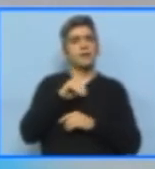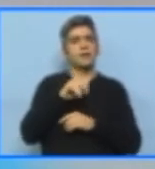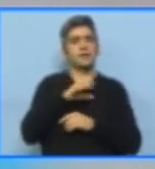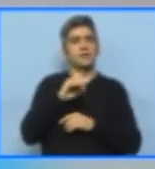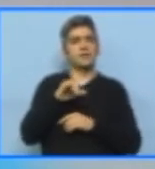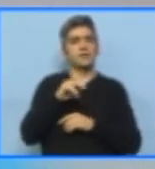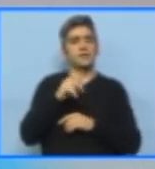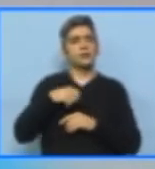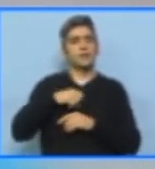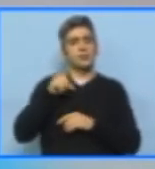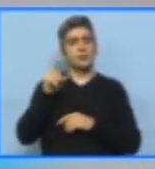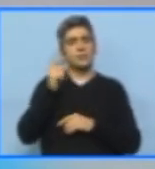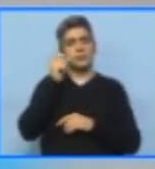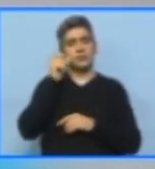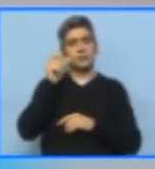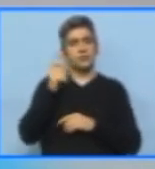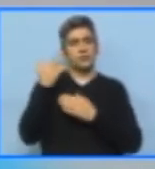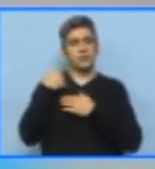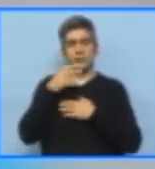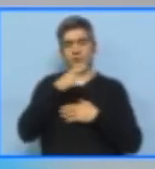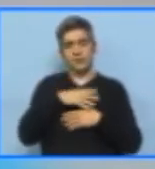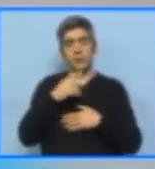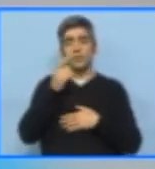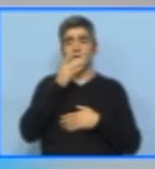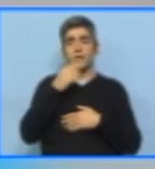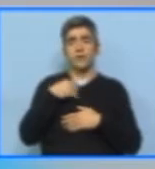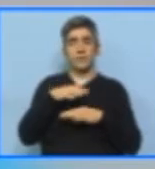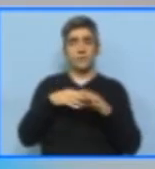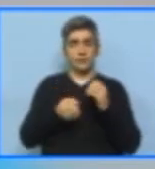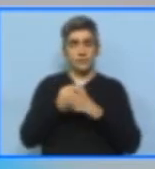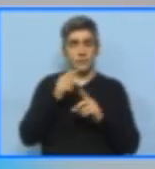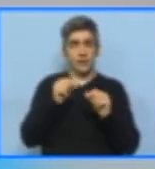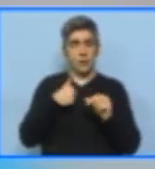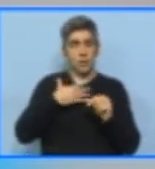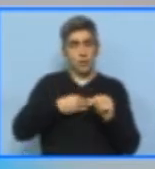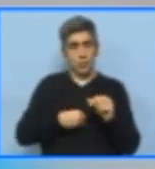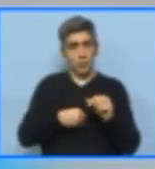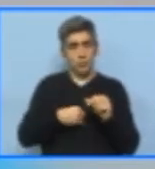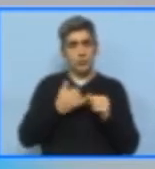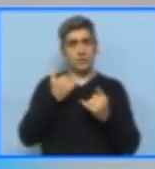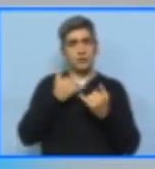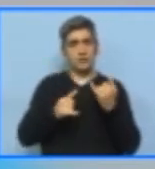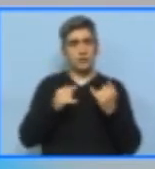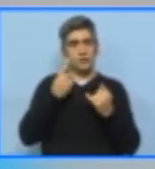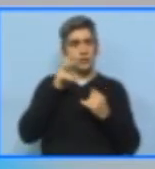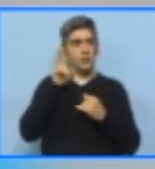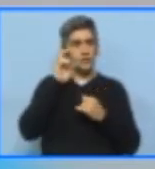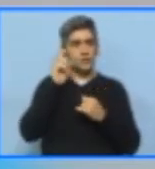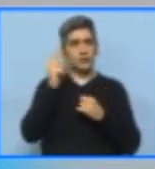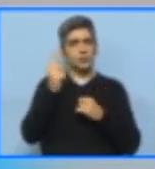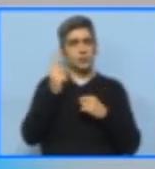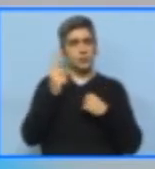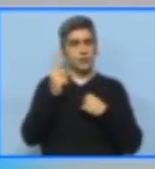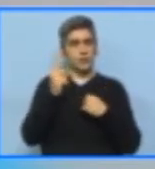COP, dizia-me lá um responsável que no dia em que eu fizer uma rádio que eu gosto, arrisco-me a ter um ouvinte, que sou eu. Não